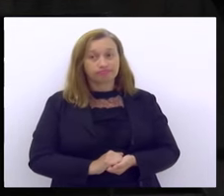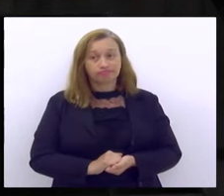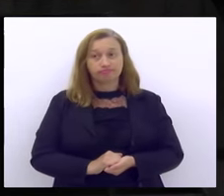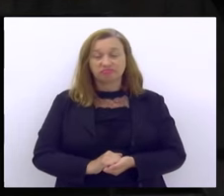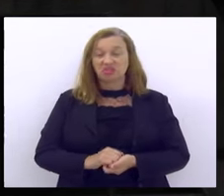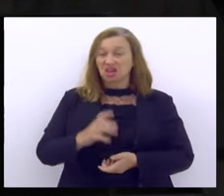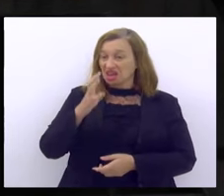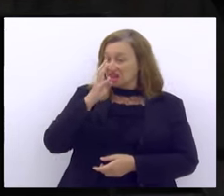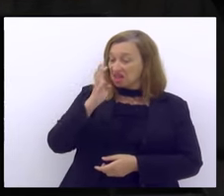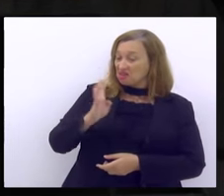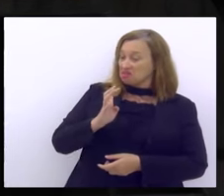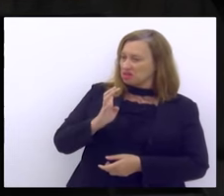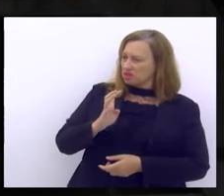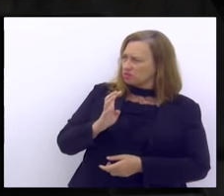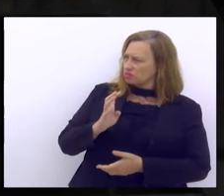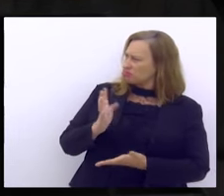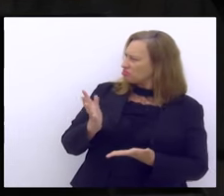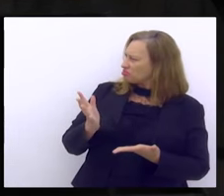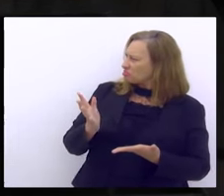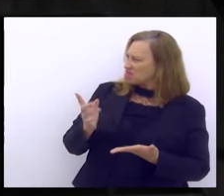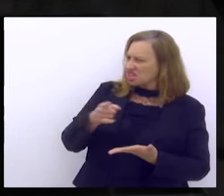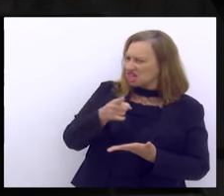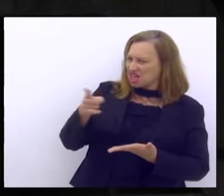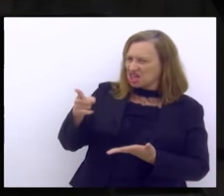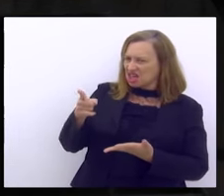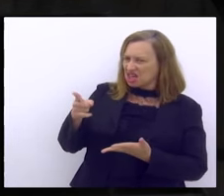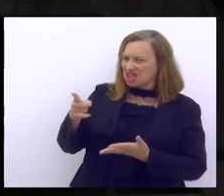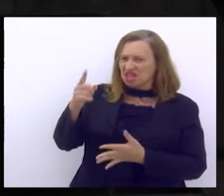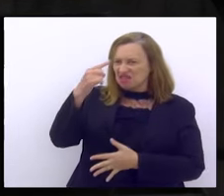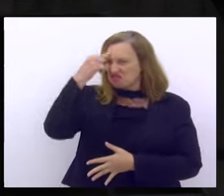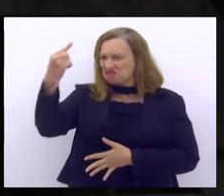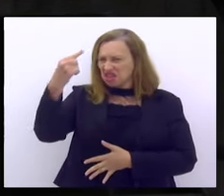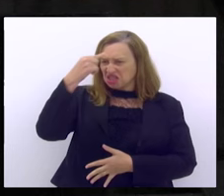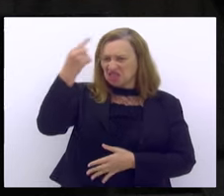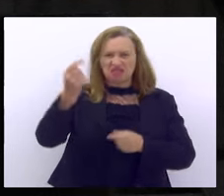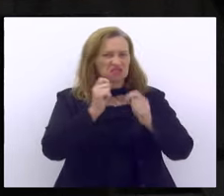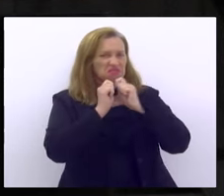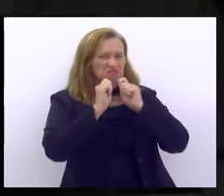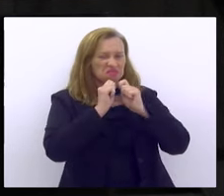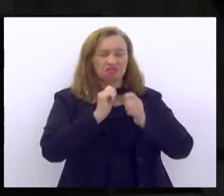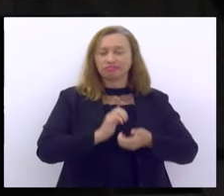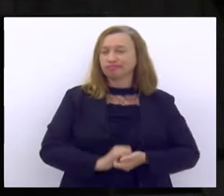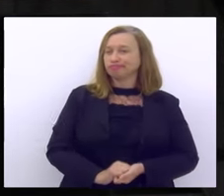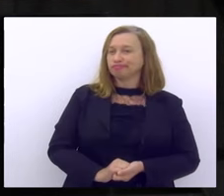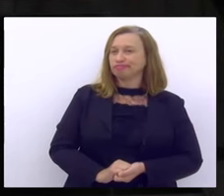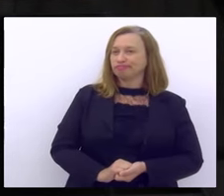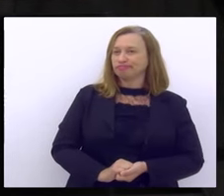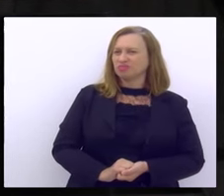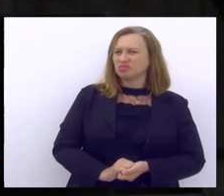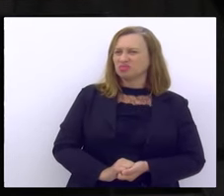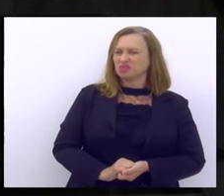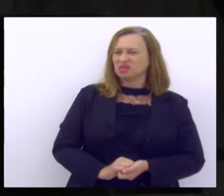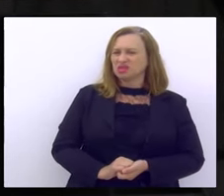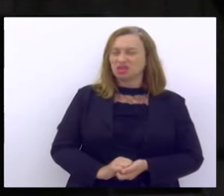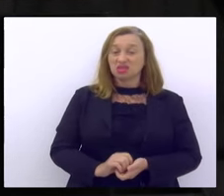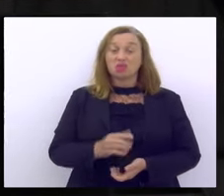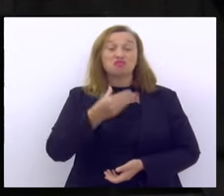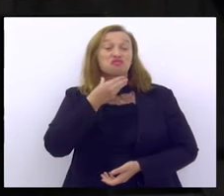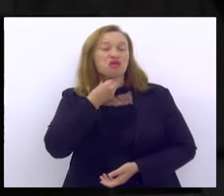Essas acusações que eles plantam por aí na imprensa são acusações